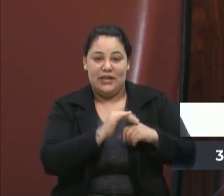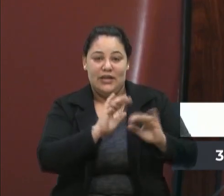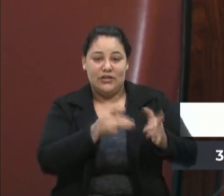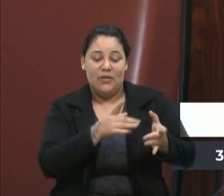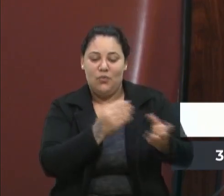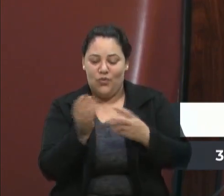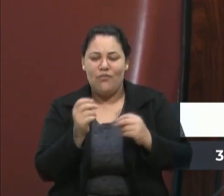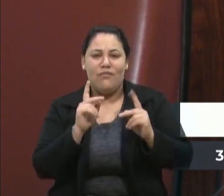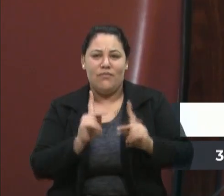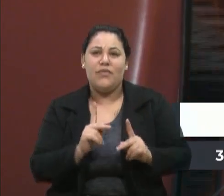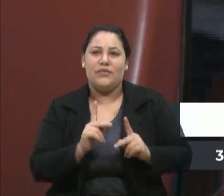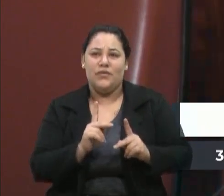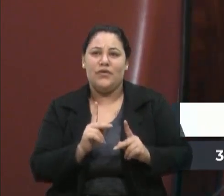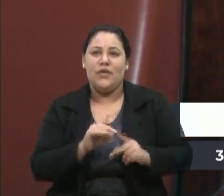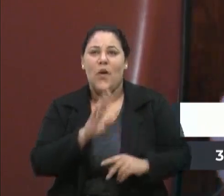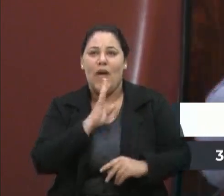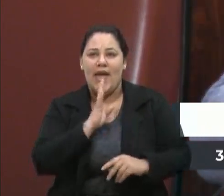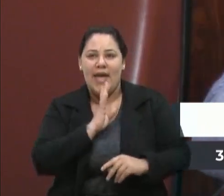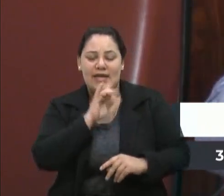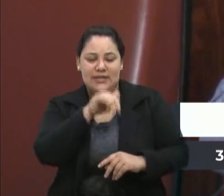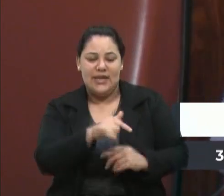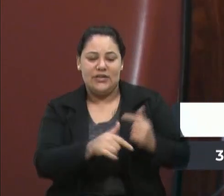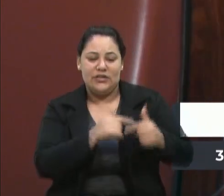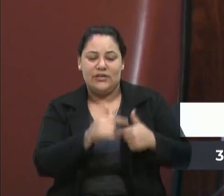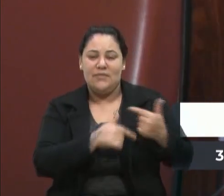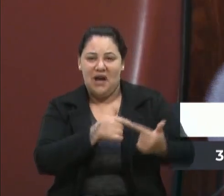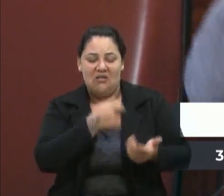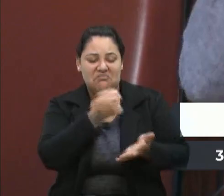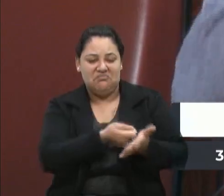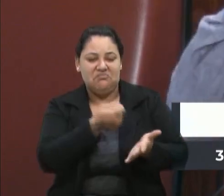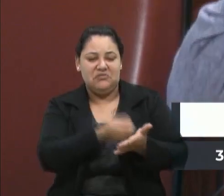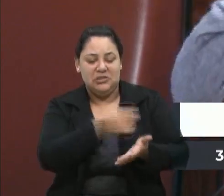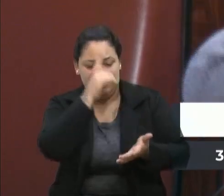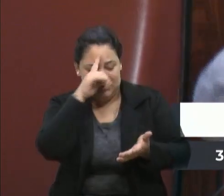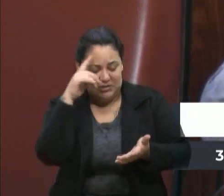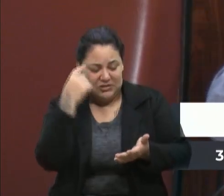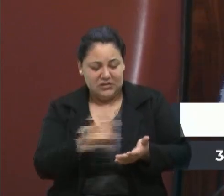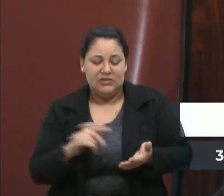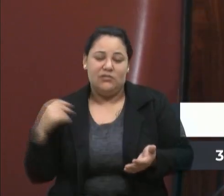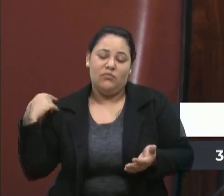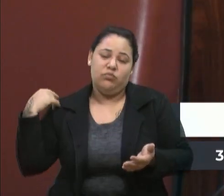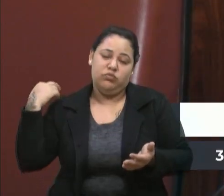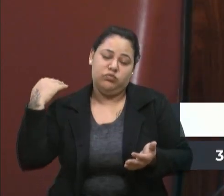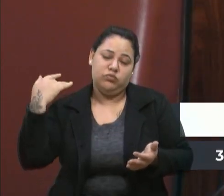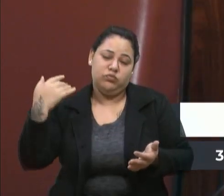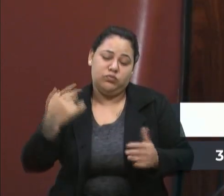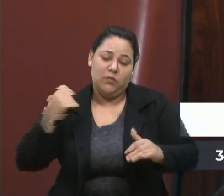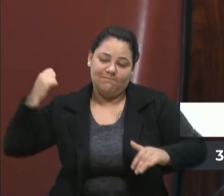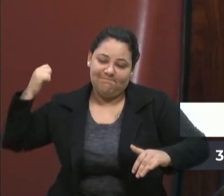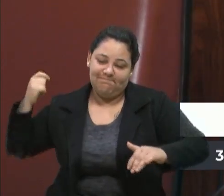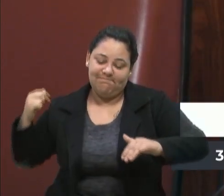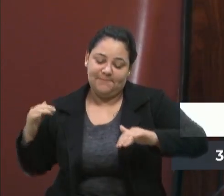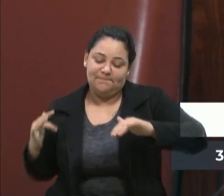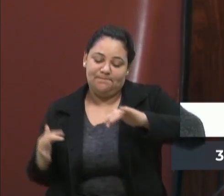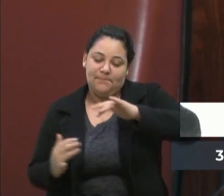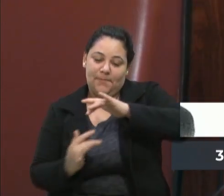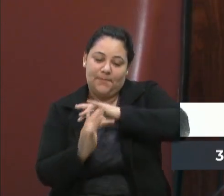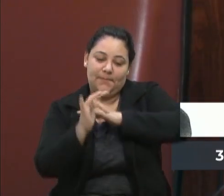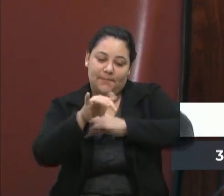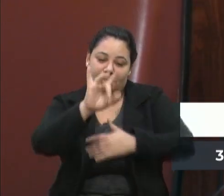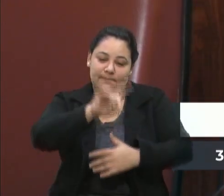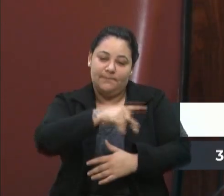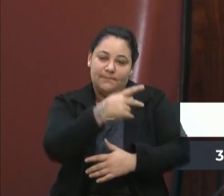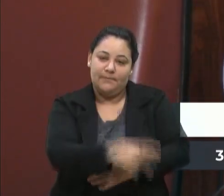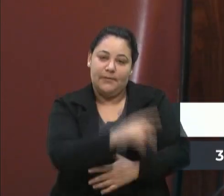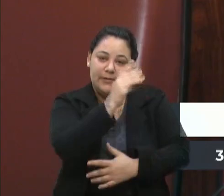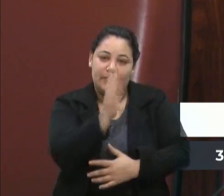pessoas conhecem o Cher, né, pela atuação, pelas lutas dele, lá no início, quando os primeiros senegaleses chegaram. E acho super importante, né,